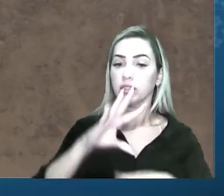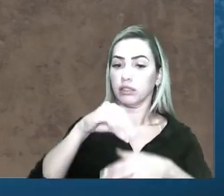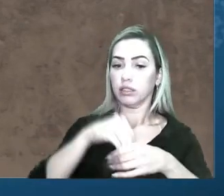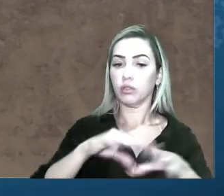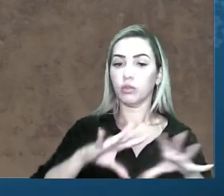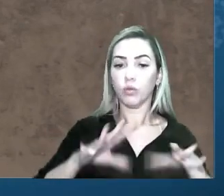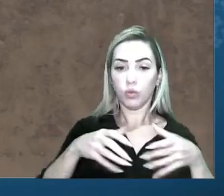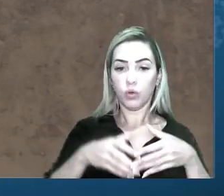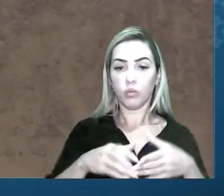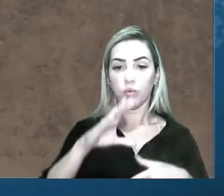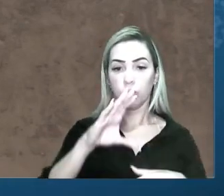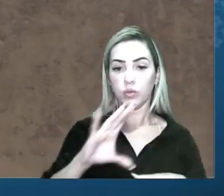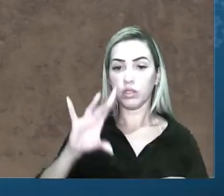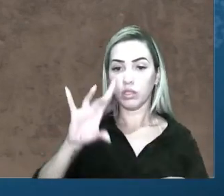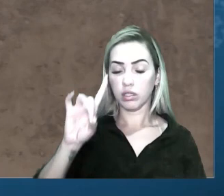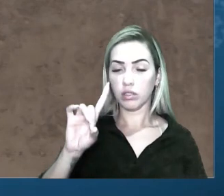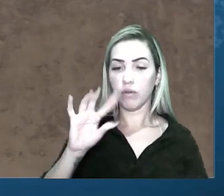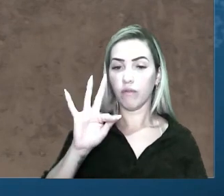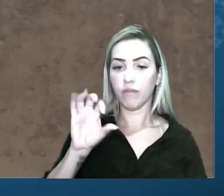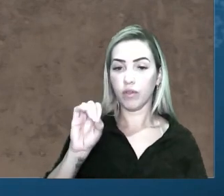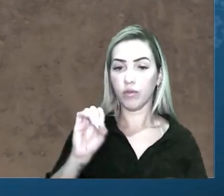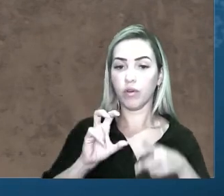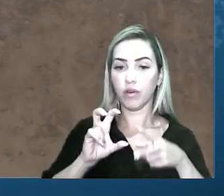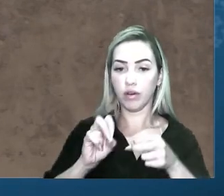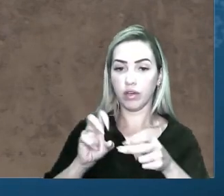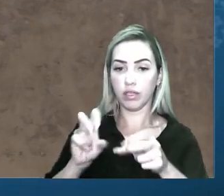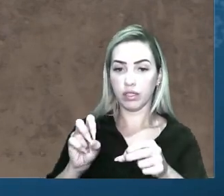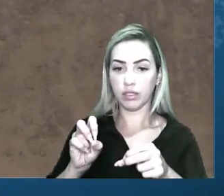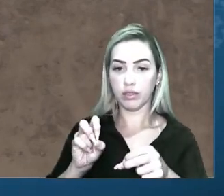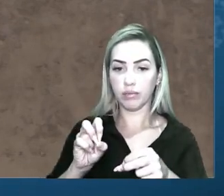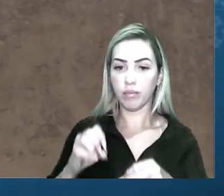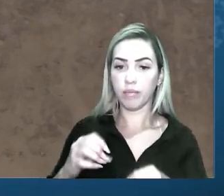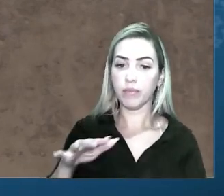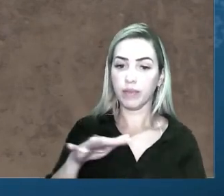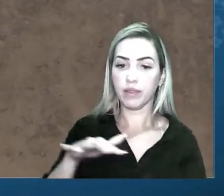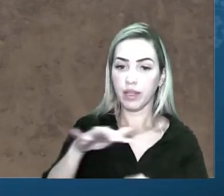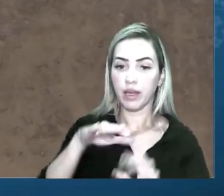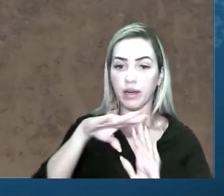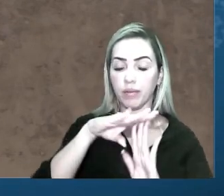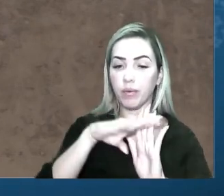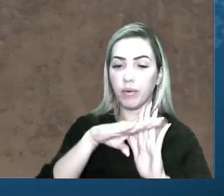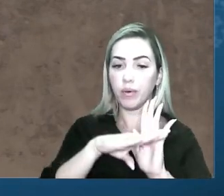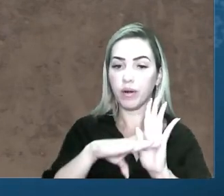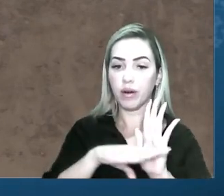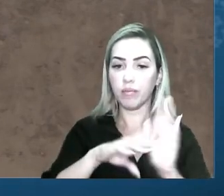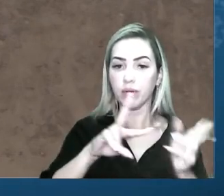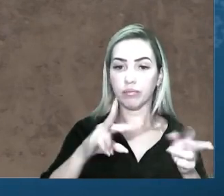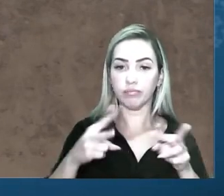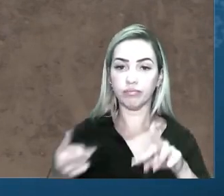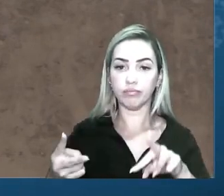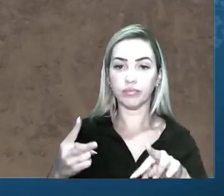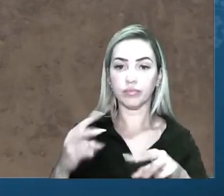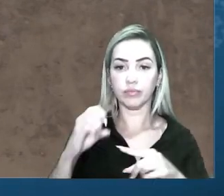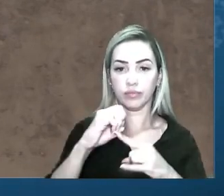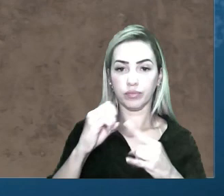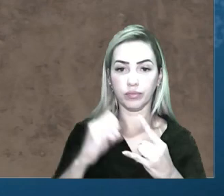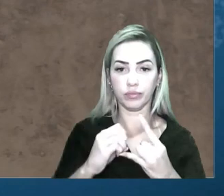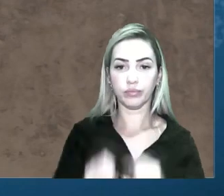Coordenação do Fiocâncer, parte da área de programas translacionais da Fiocruz.